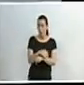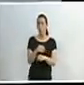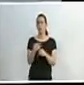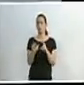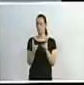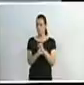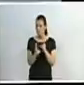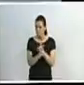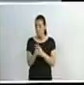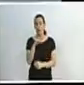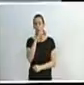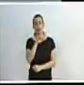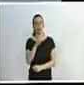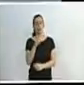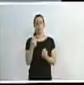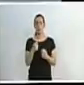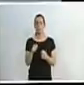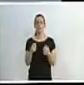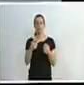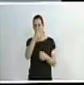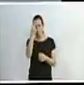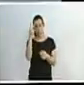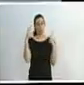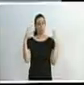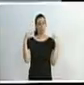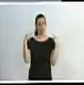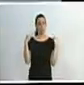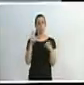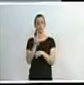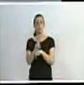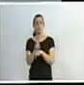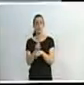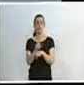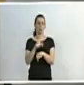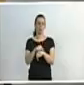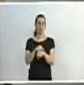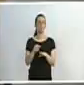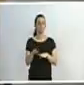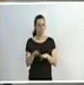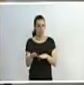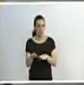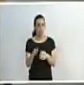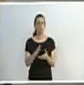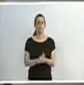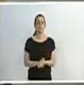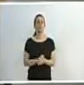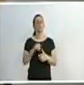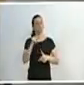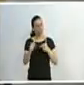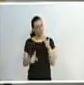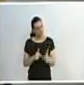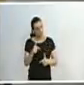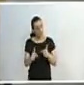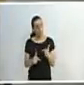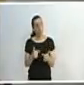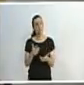de buracos, mas também depende da consciência e comportamento de cada motorista. E esse é o trabalho que